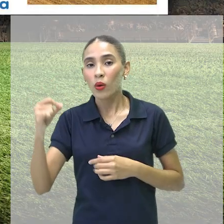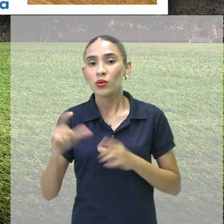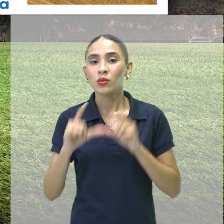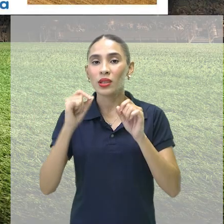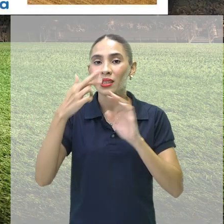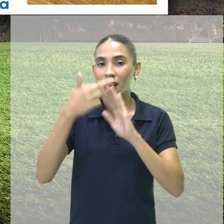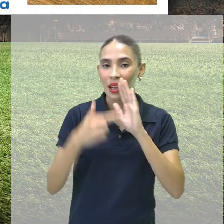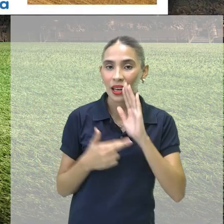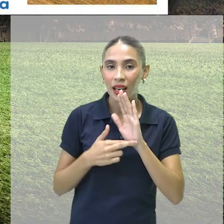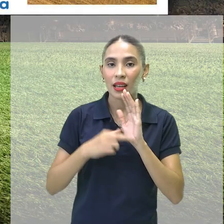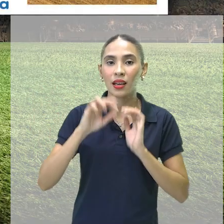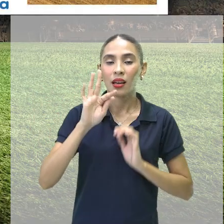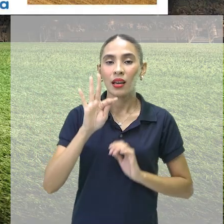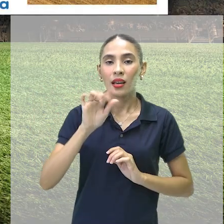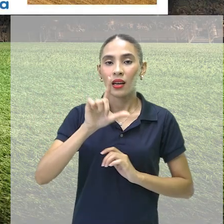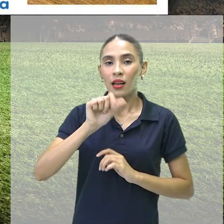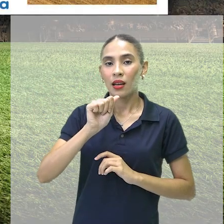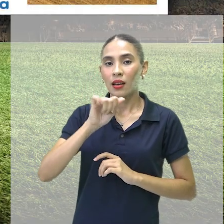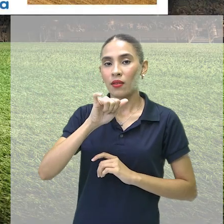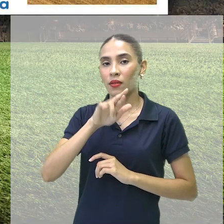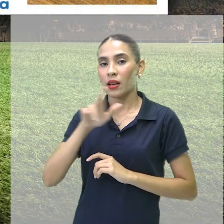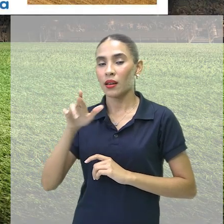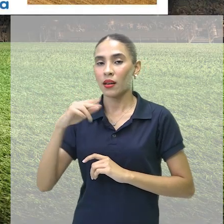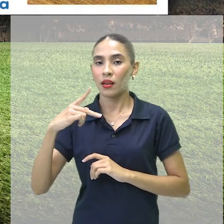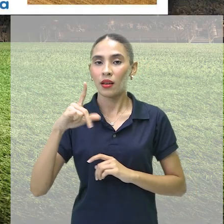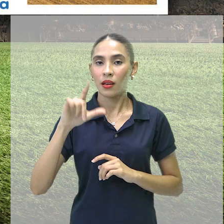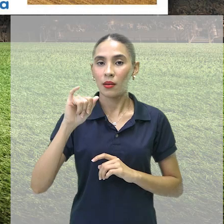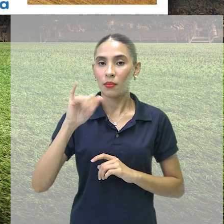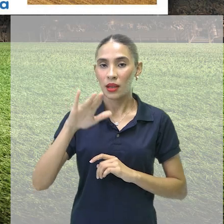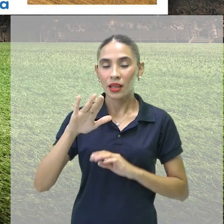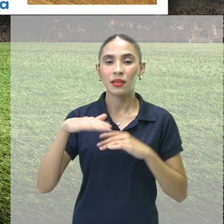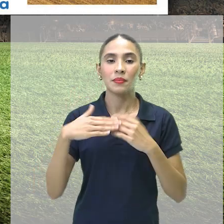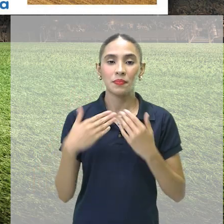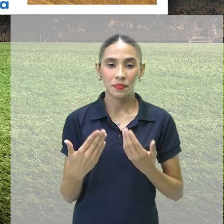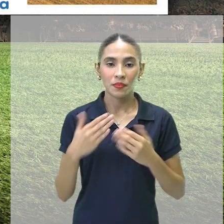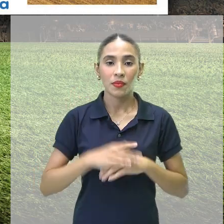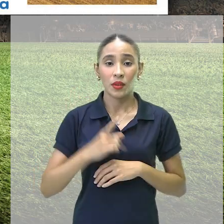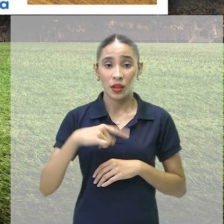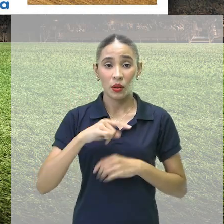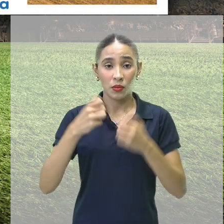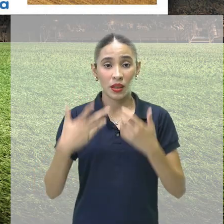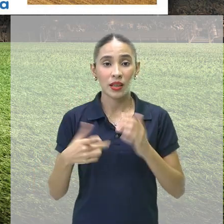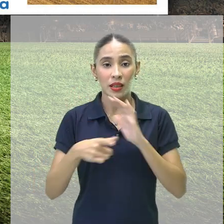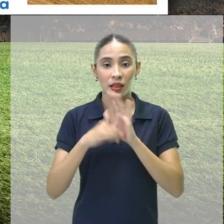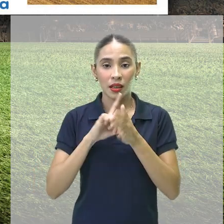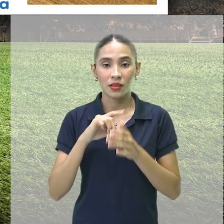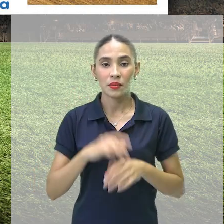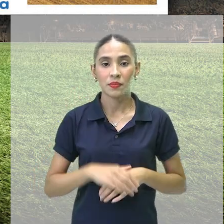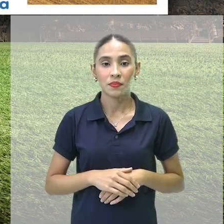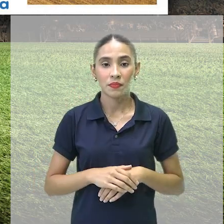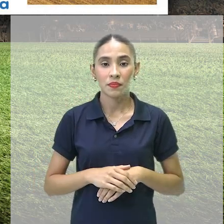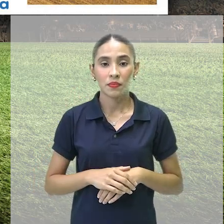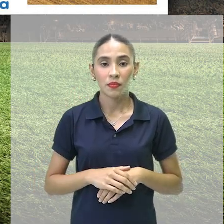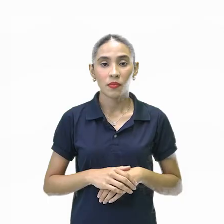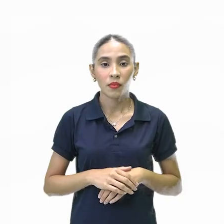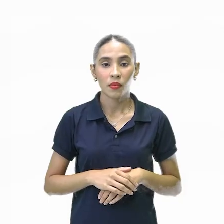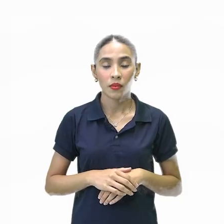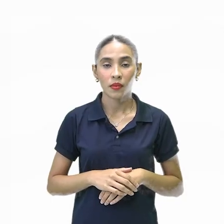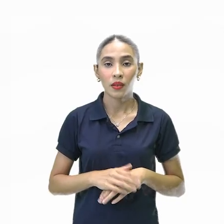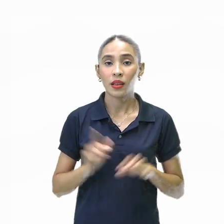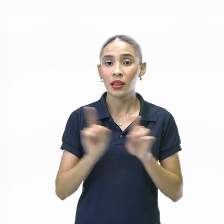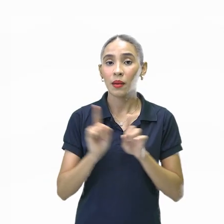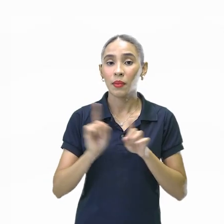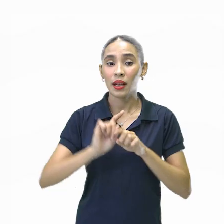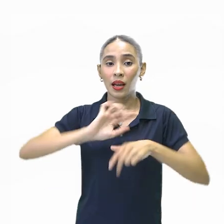fair play pregado lá pelo Barão de Coubertin, como eu falei para vocês, né? Então, a